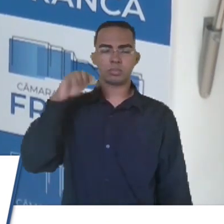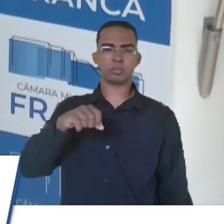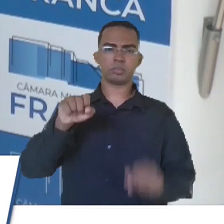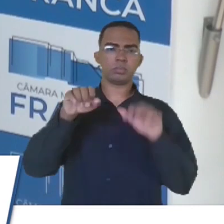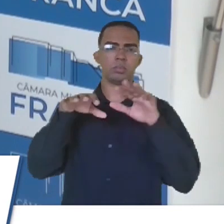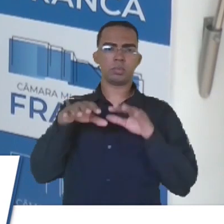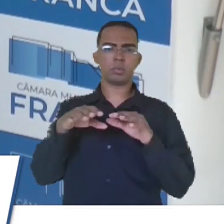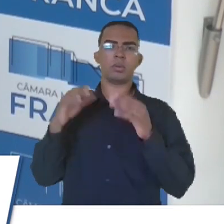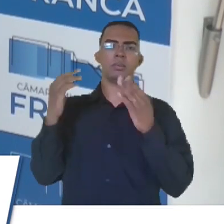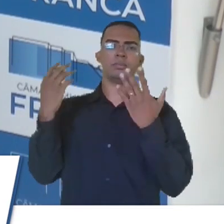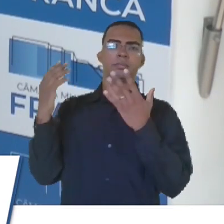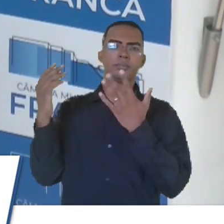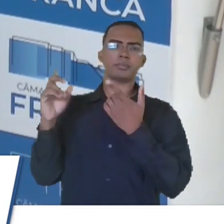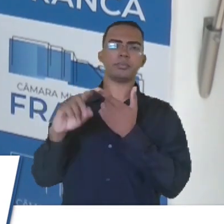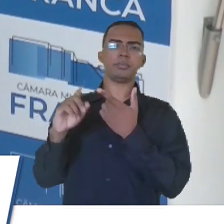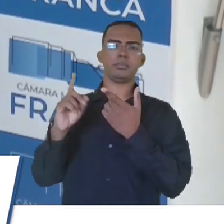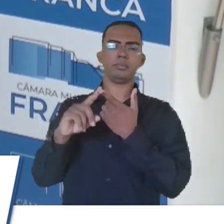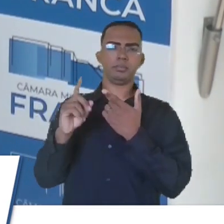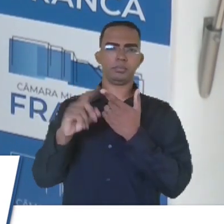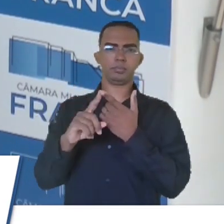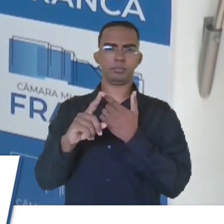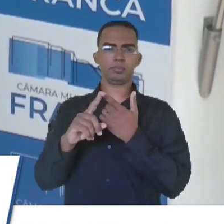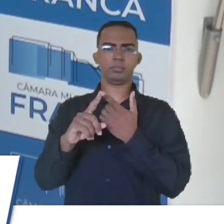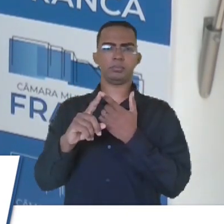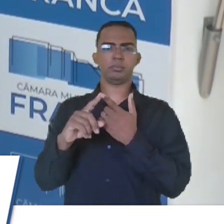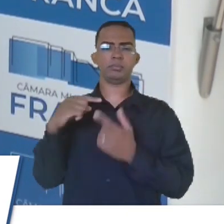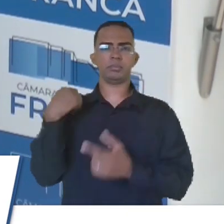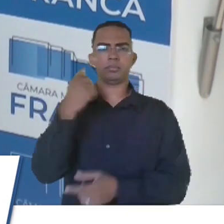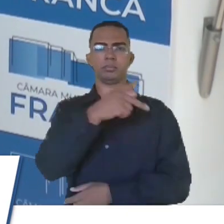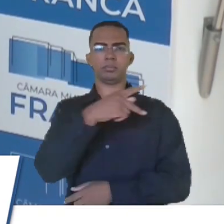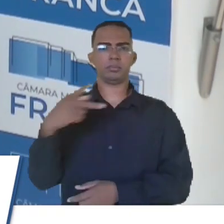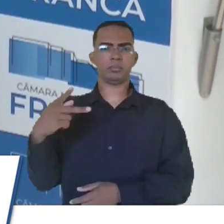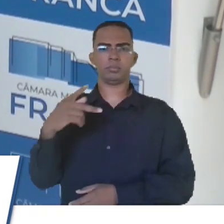parabenizar nossa presidente